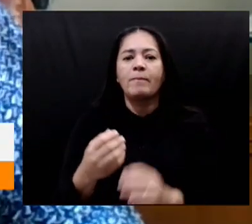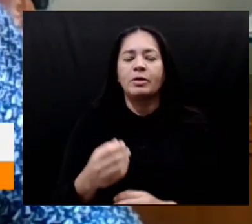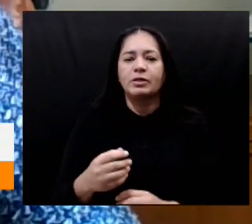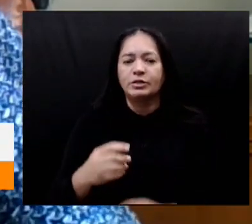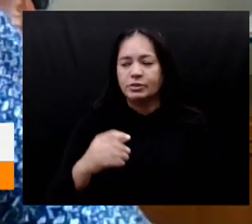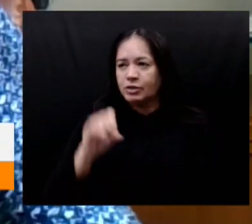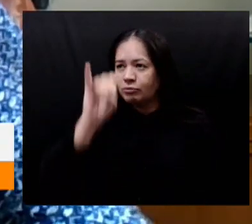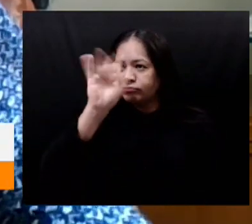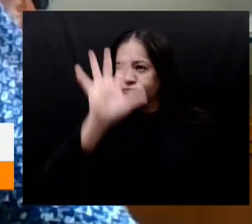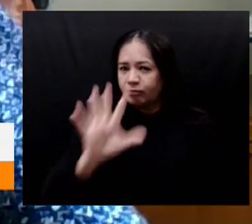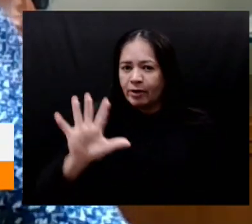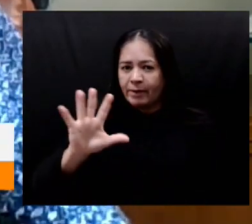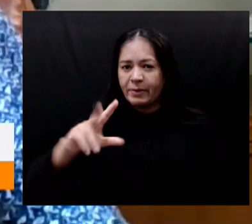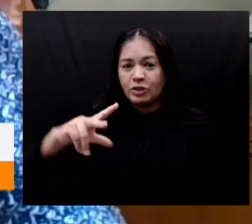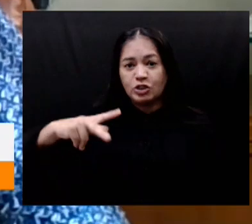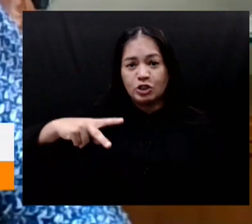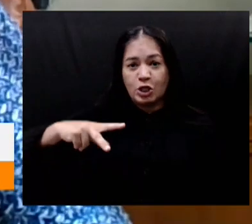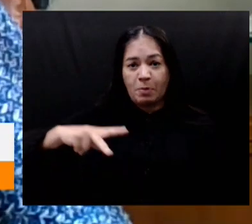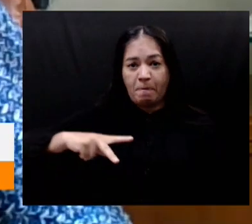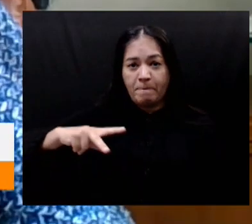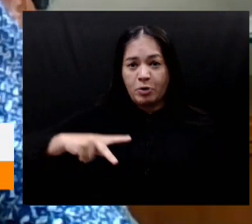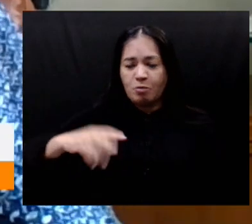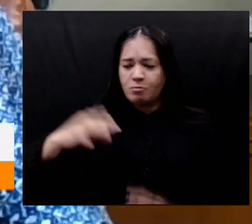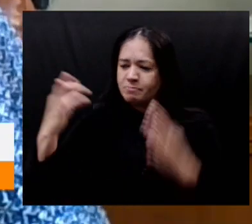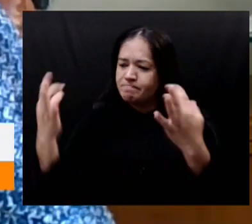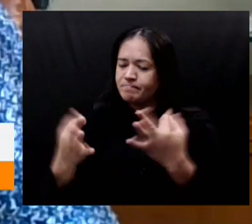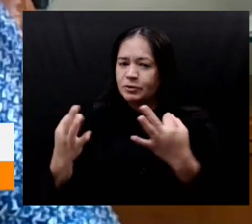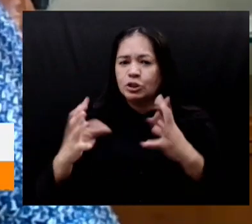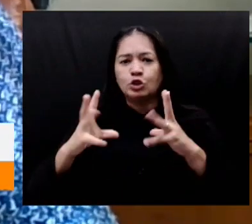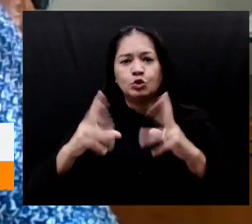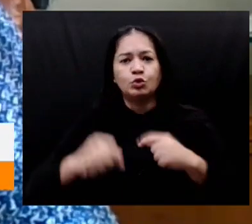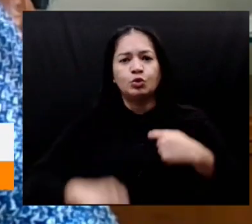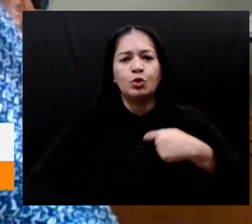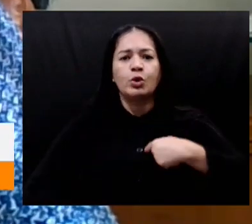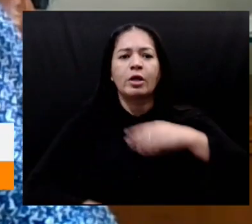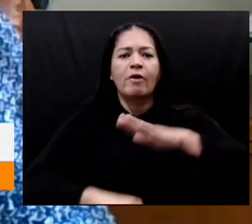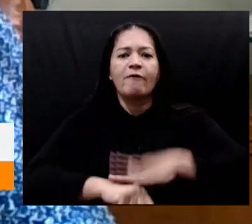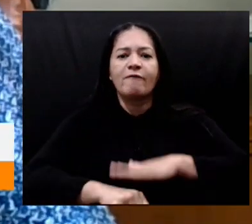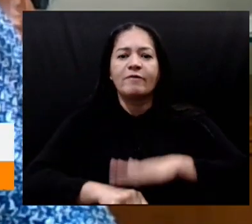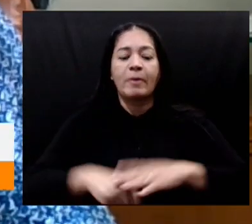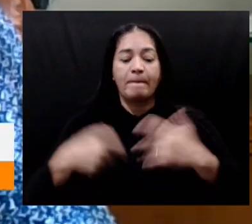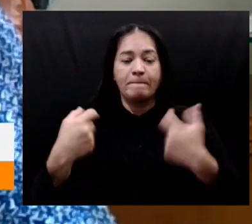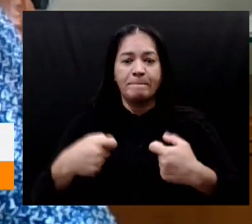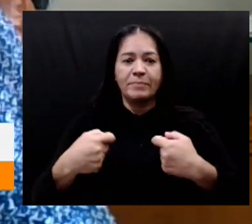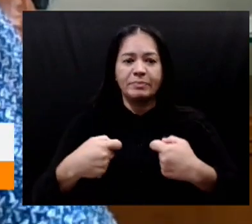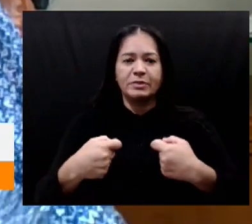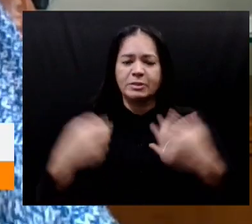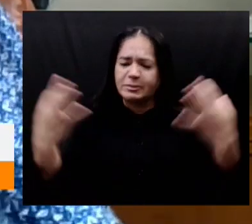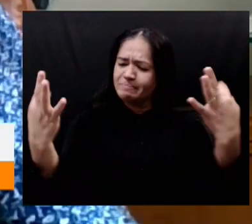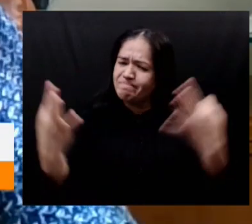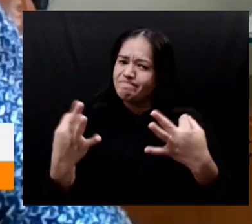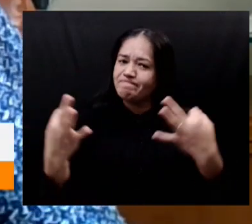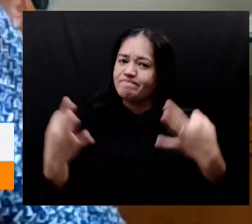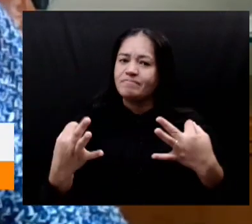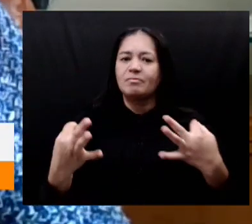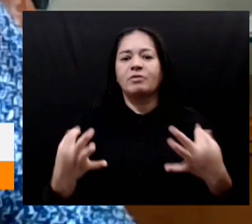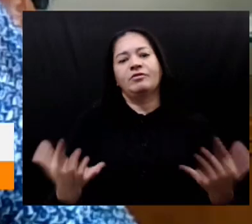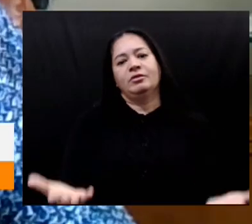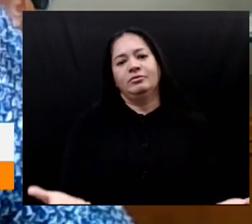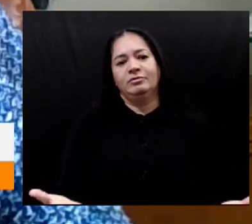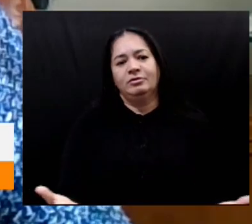perfeição. Em tudo que eu vou fazer, eu preciso ter um bom resultado para ser aceito,